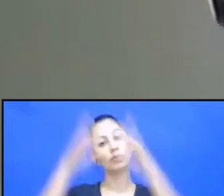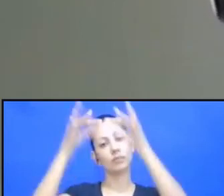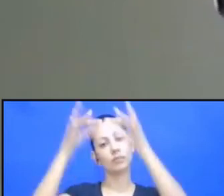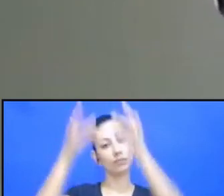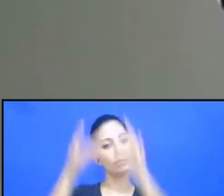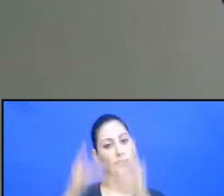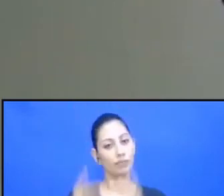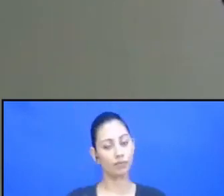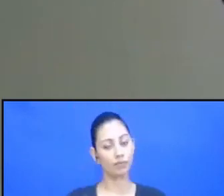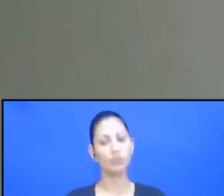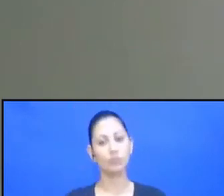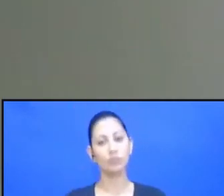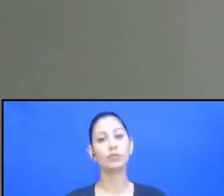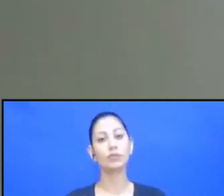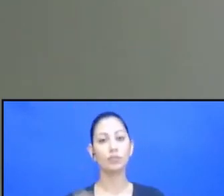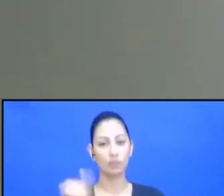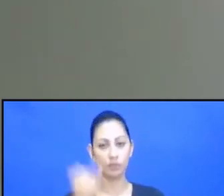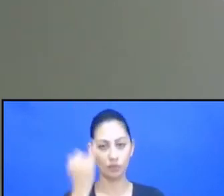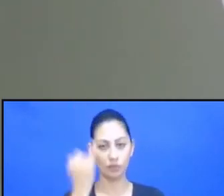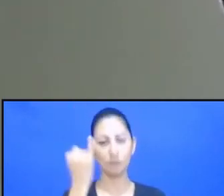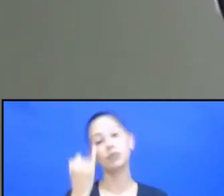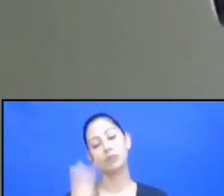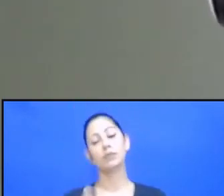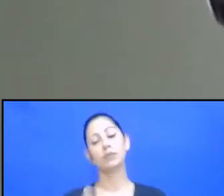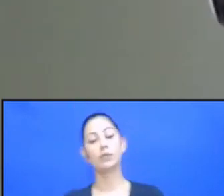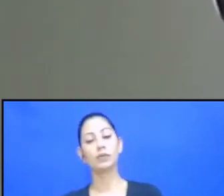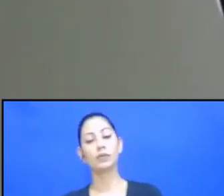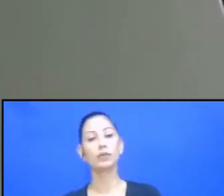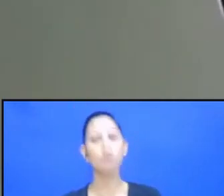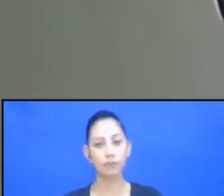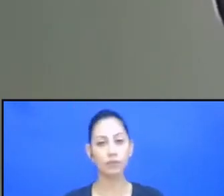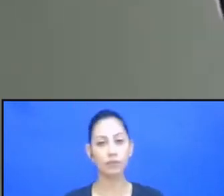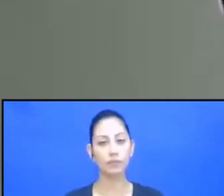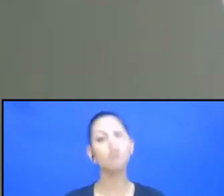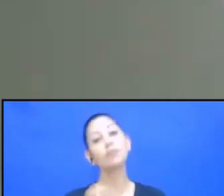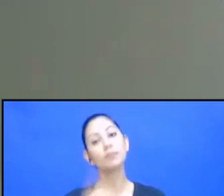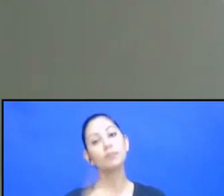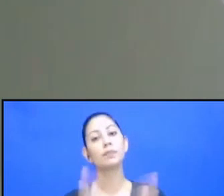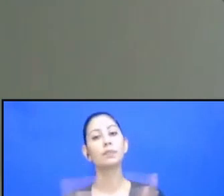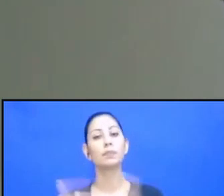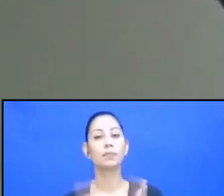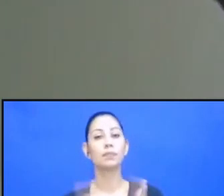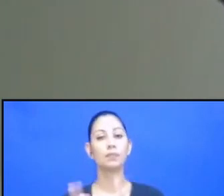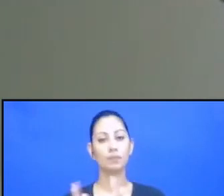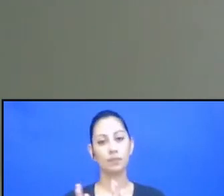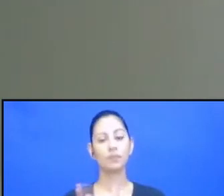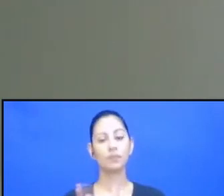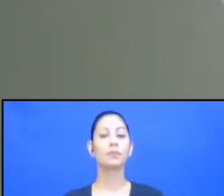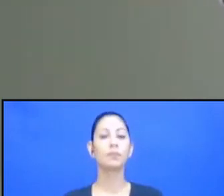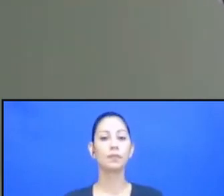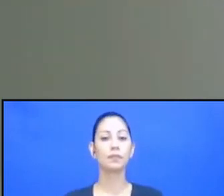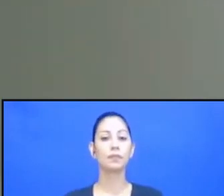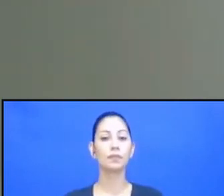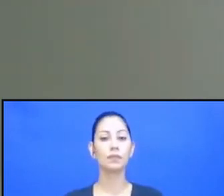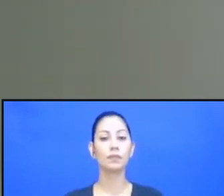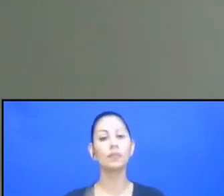período tão interessante, eu queria assim, compartilhar um pouco as